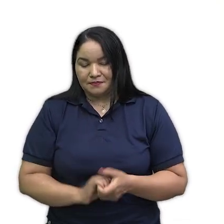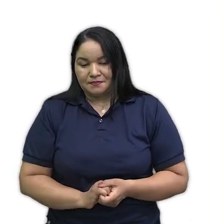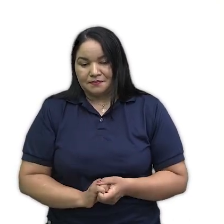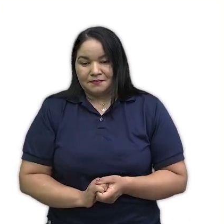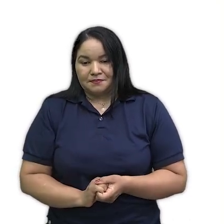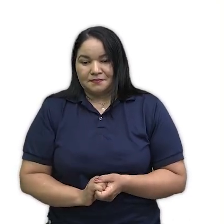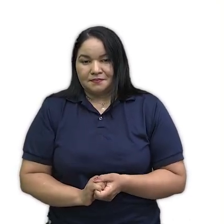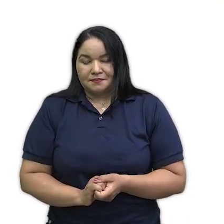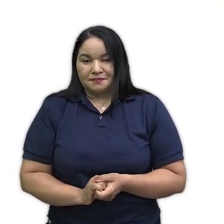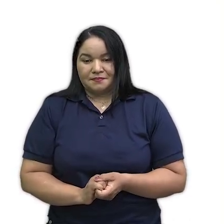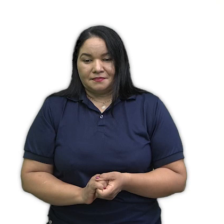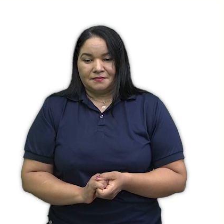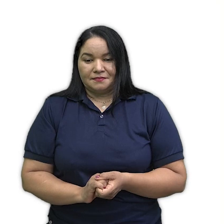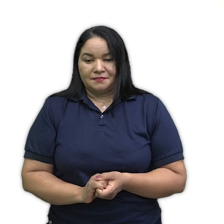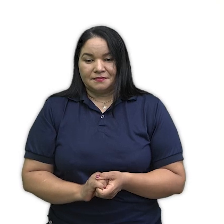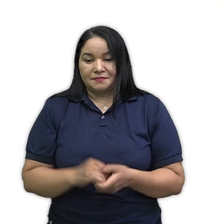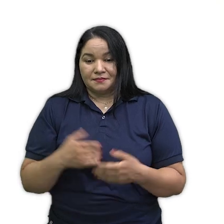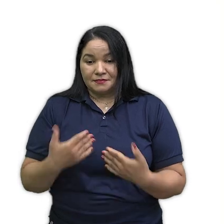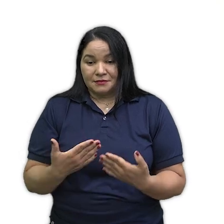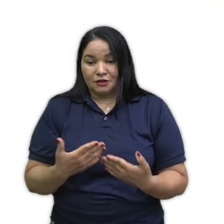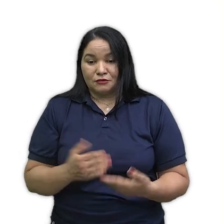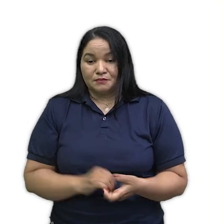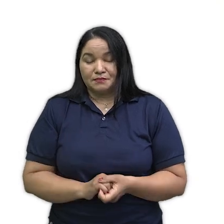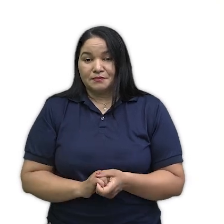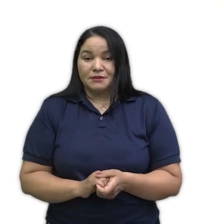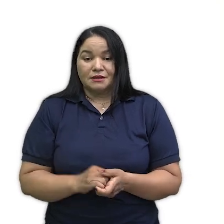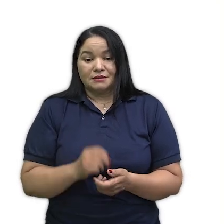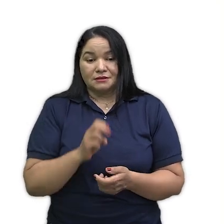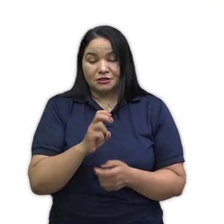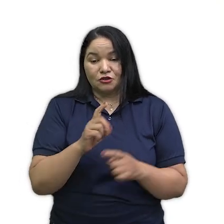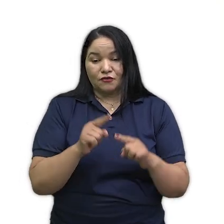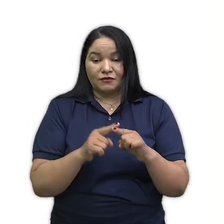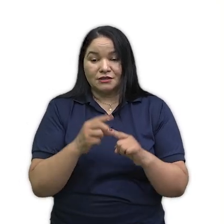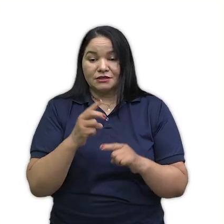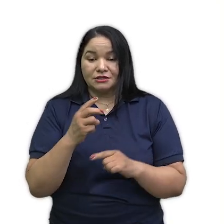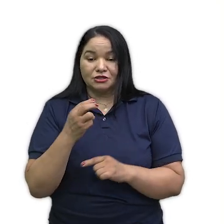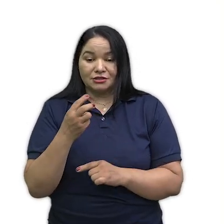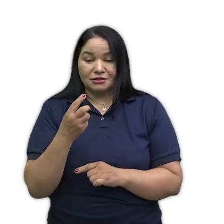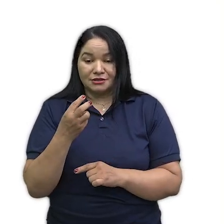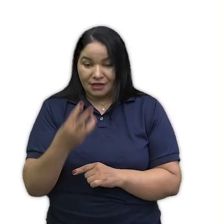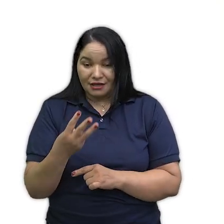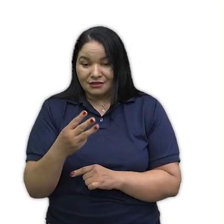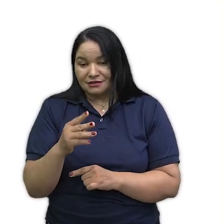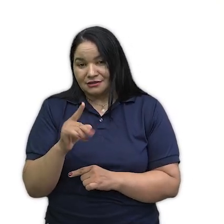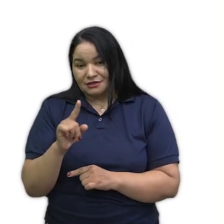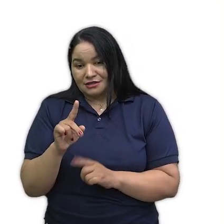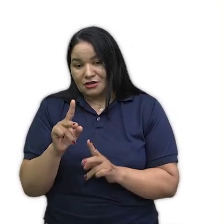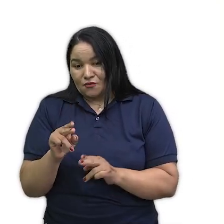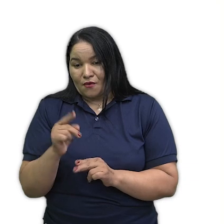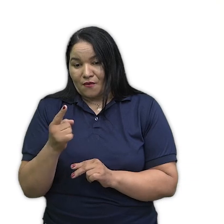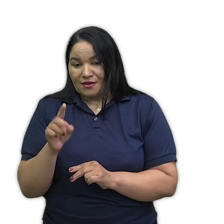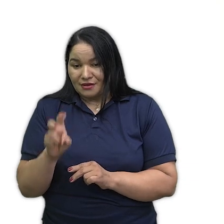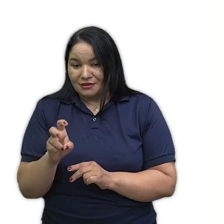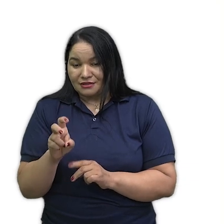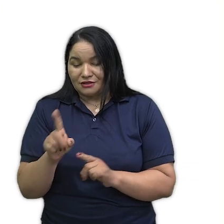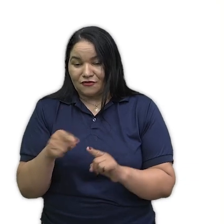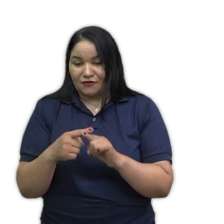então, 5 vezes 3 é 15, e aí 15 vezes 2,5.